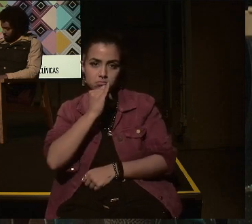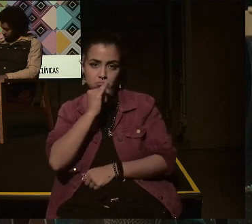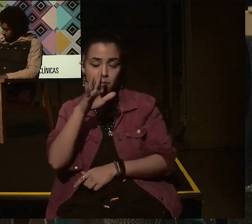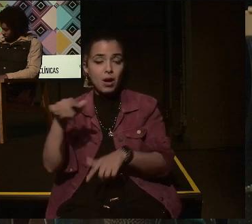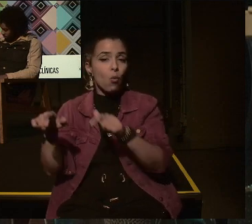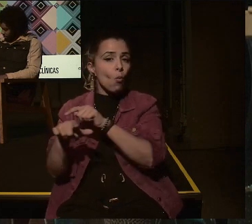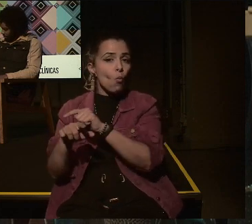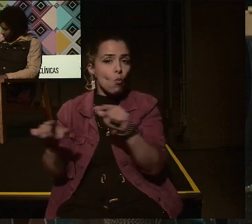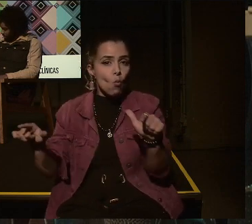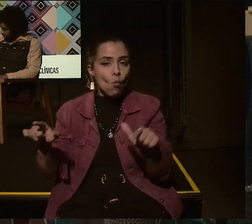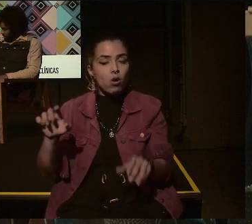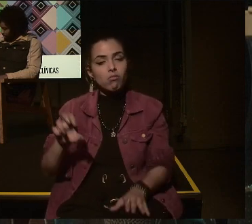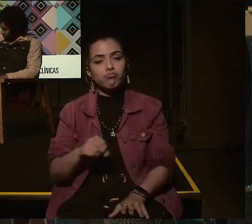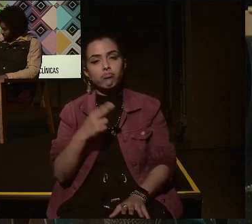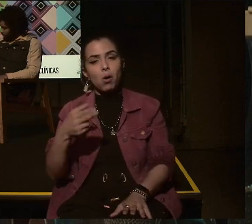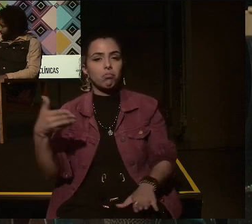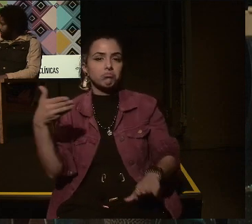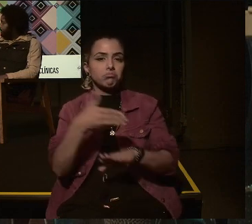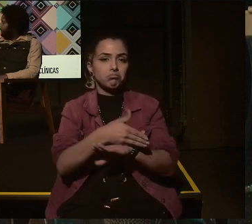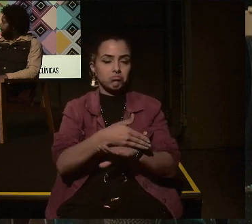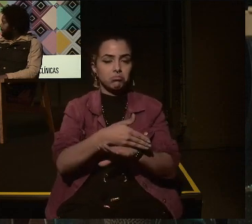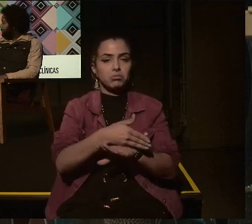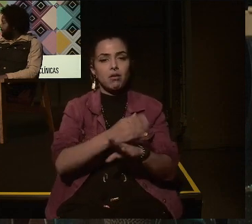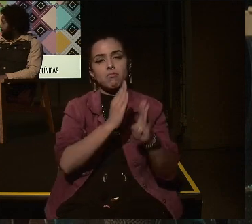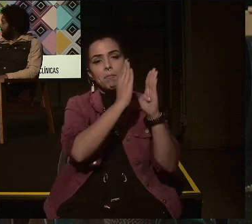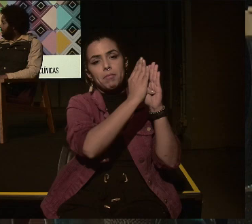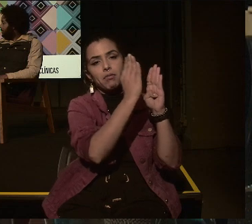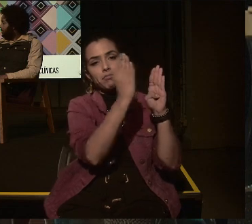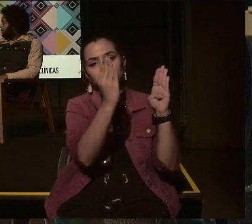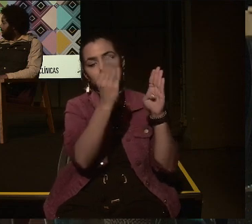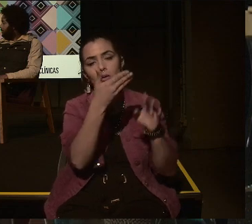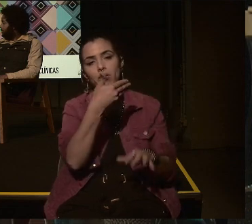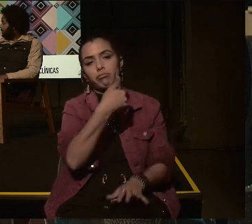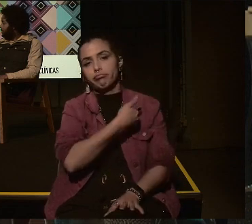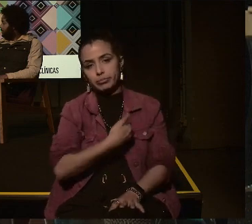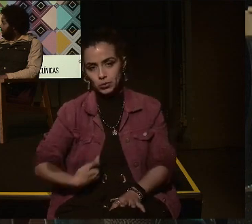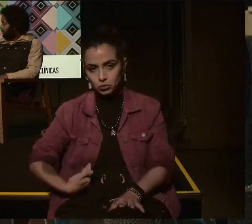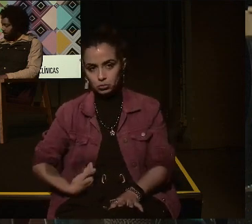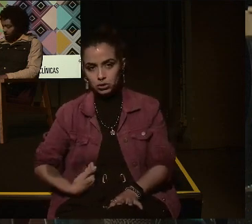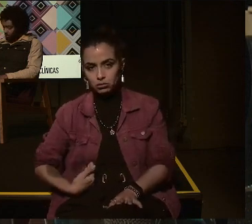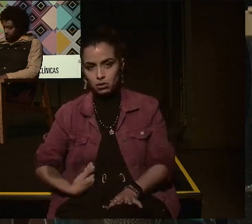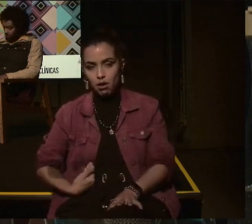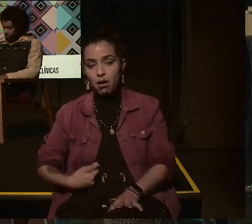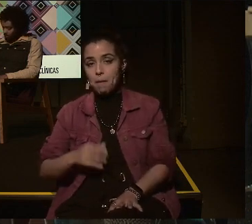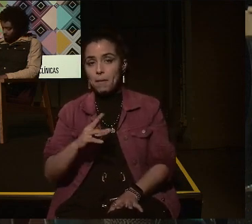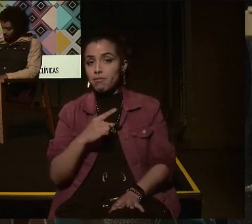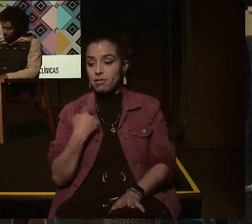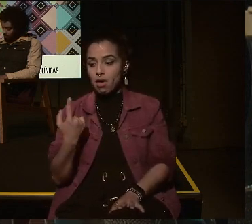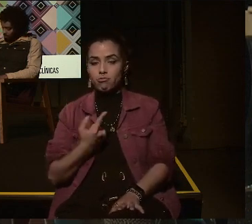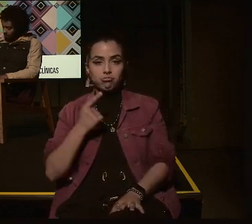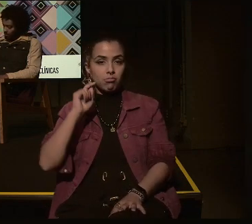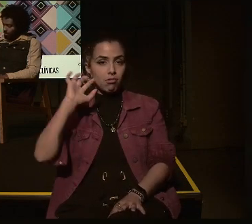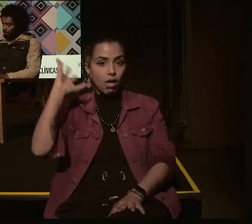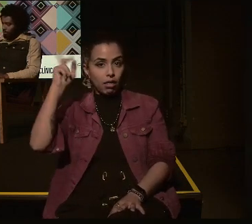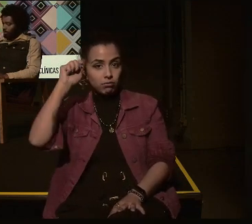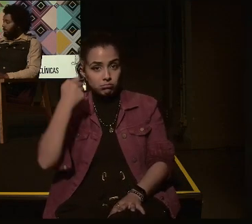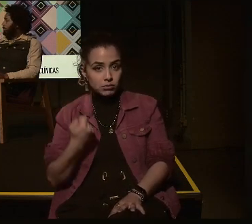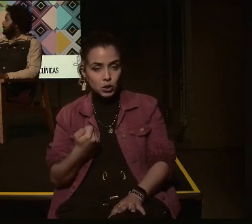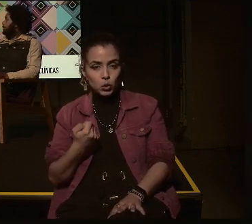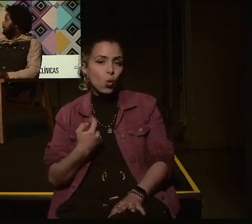Aí a gente ia na biblioteca pública, aí oferecia um sótão da biblioteca para a gente ficar.